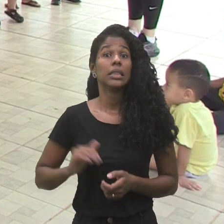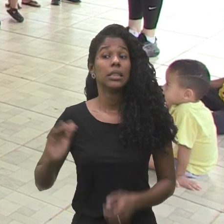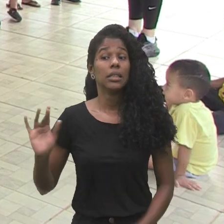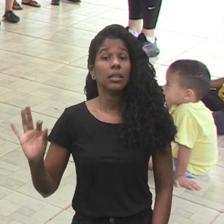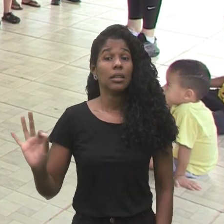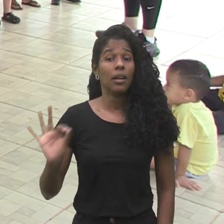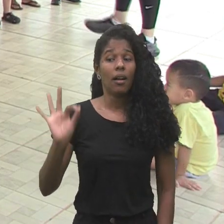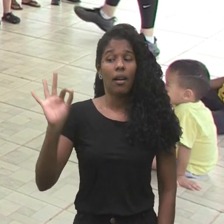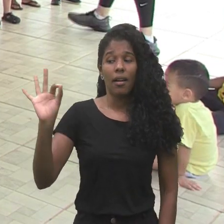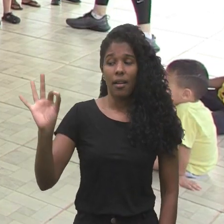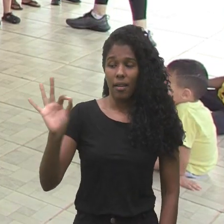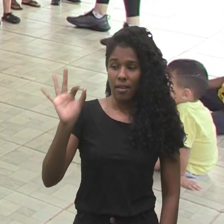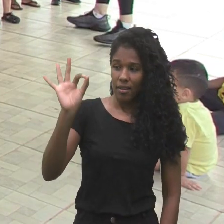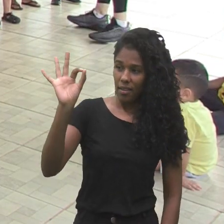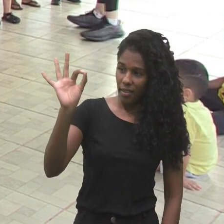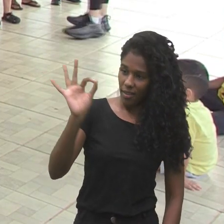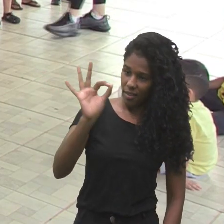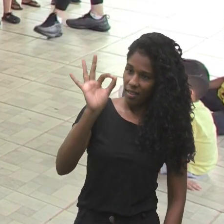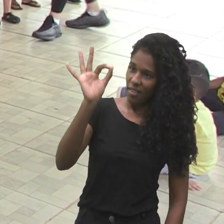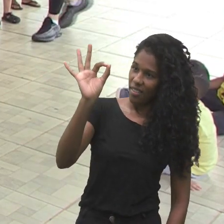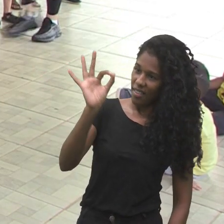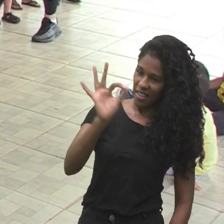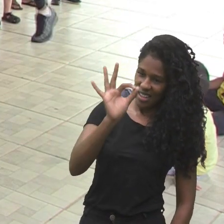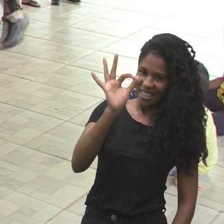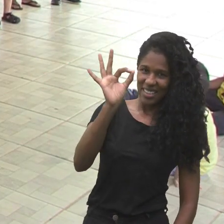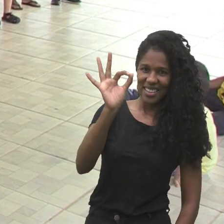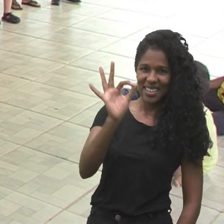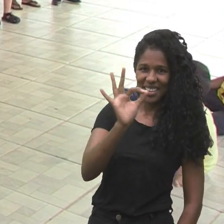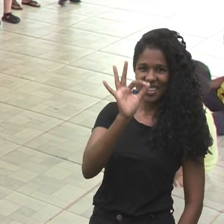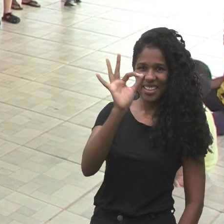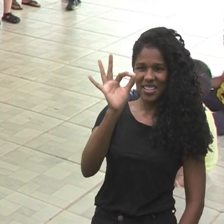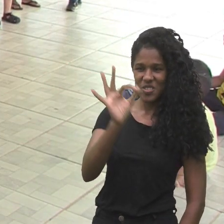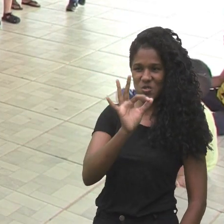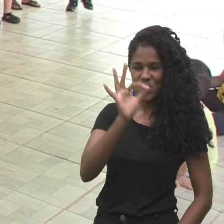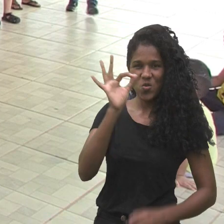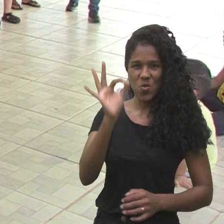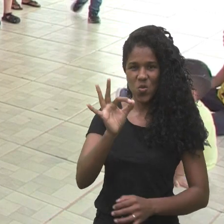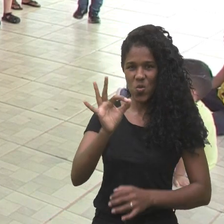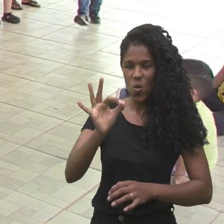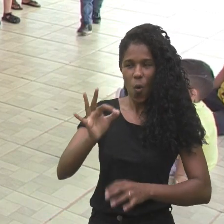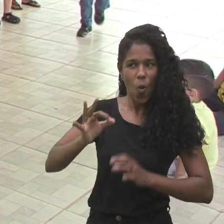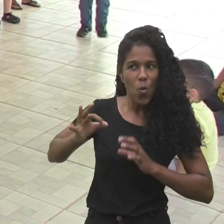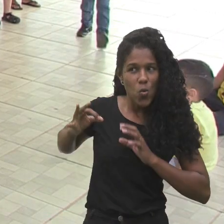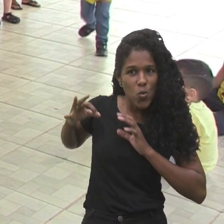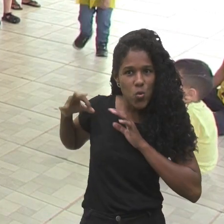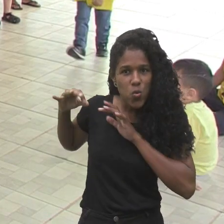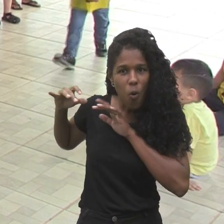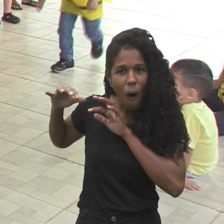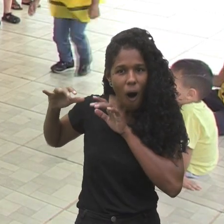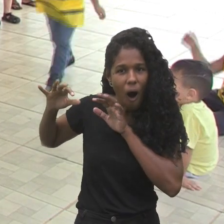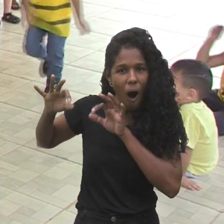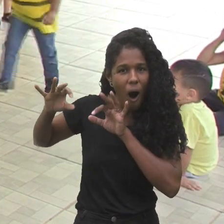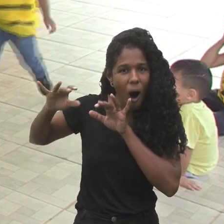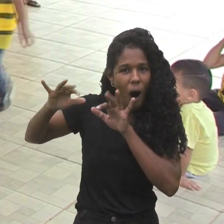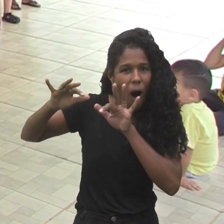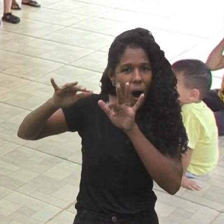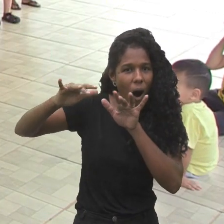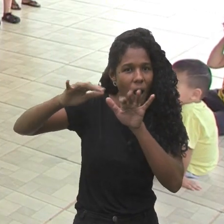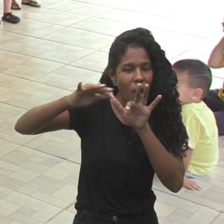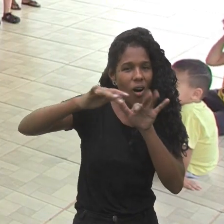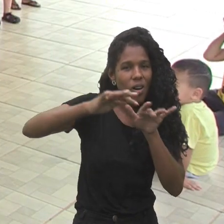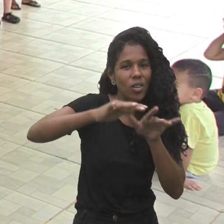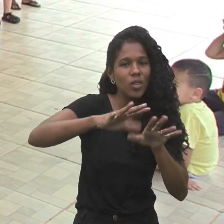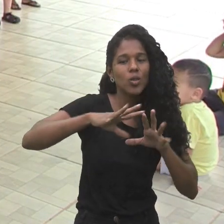abelha mestra e as abelhinhas estão todas